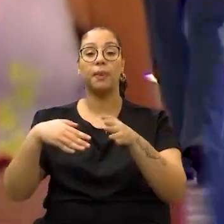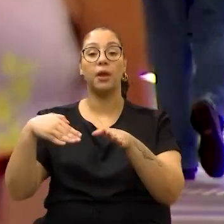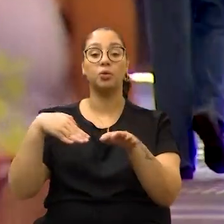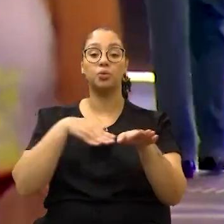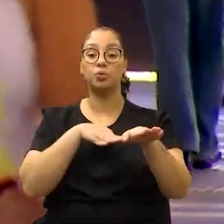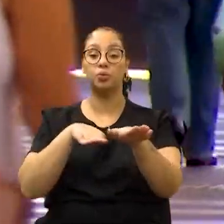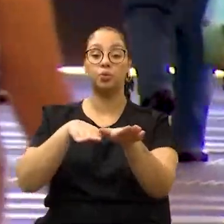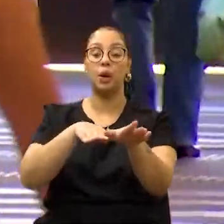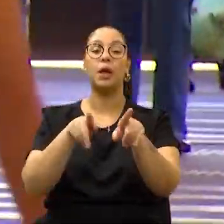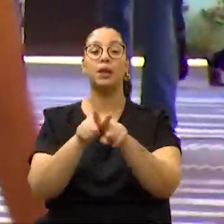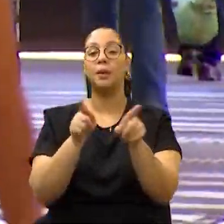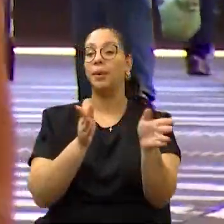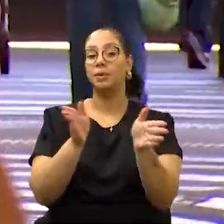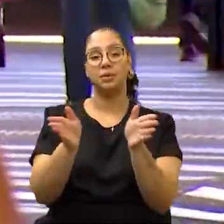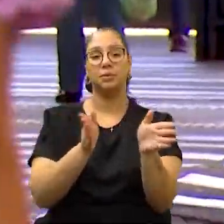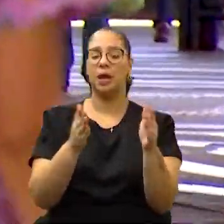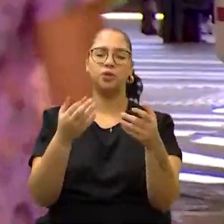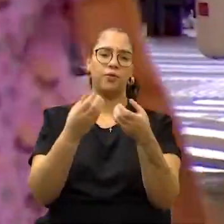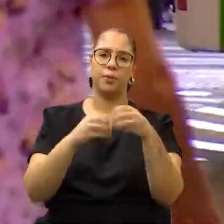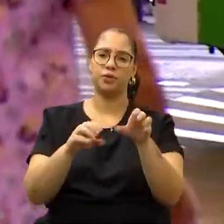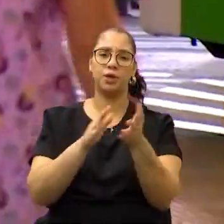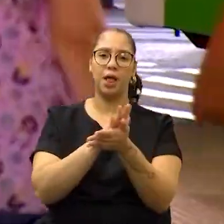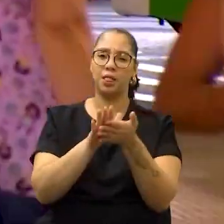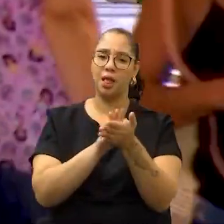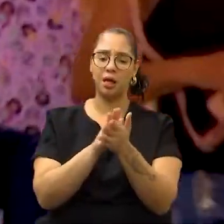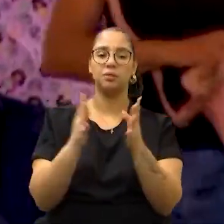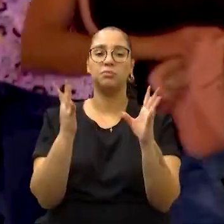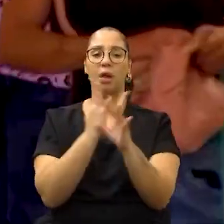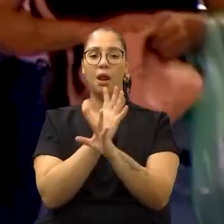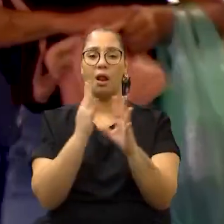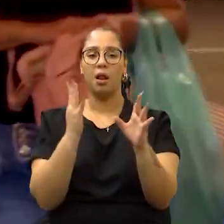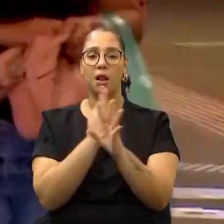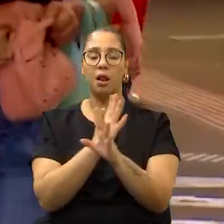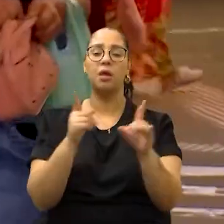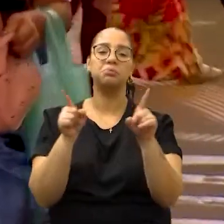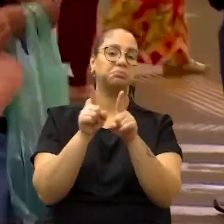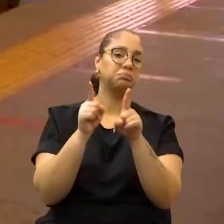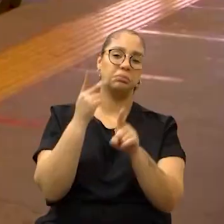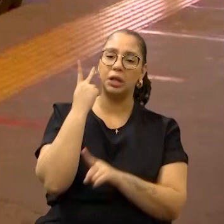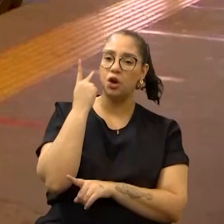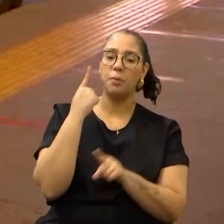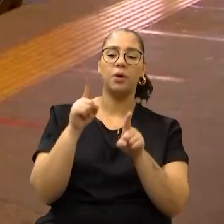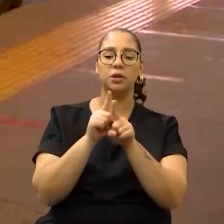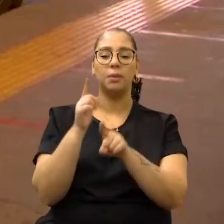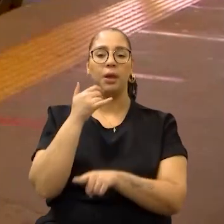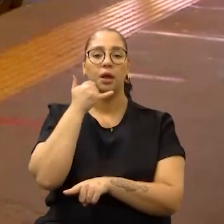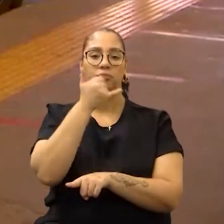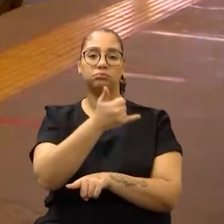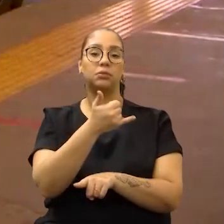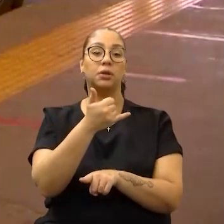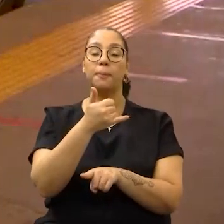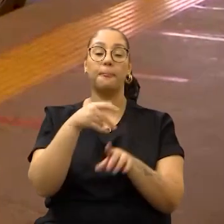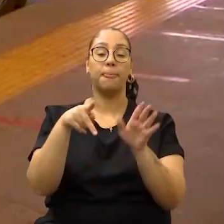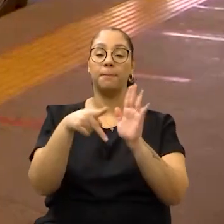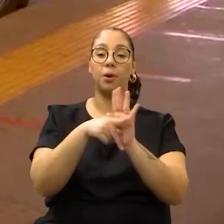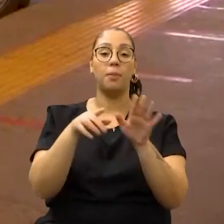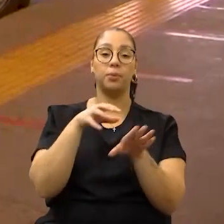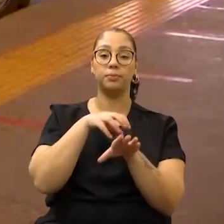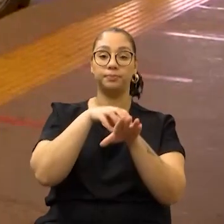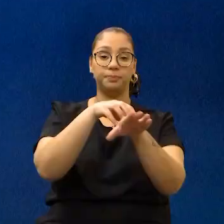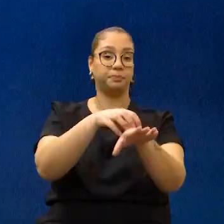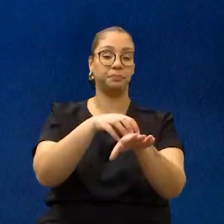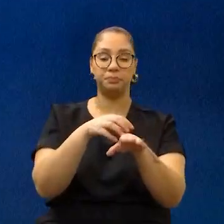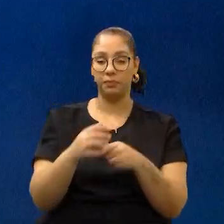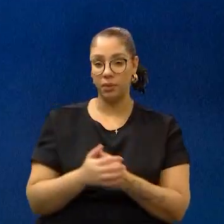condições de tráfego e acessibilidade, circulação de pedestres ou atendimento pelo sistema de transporte